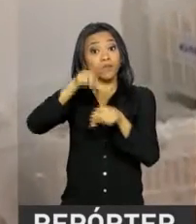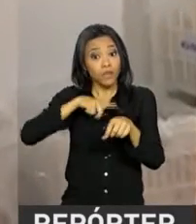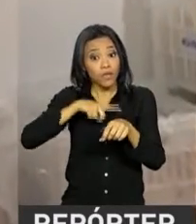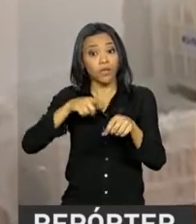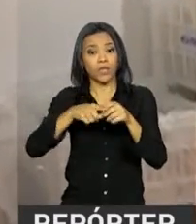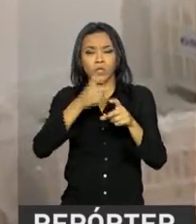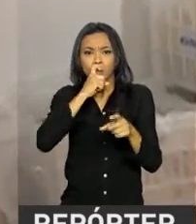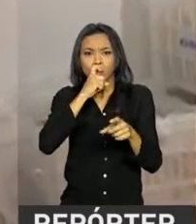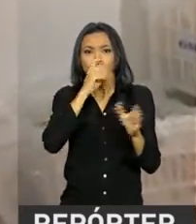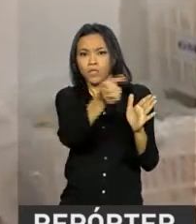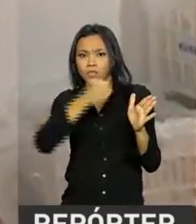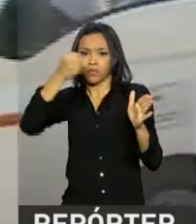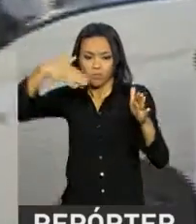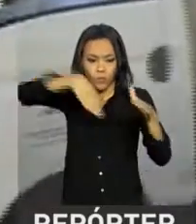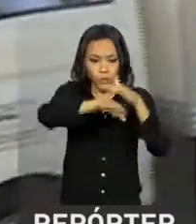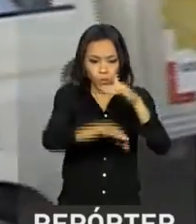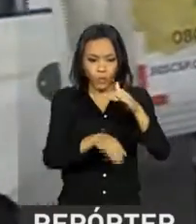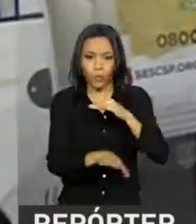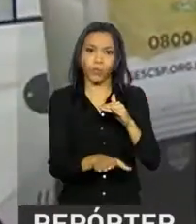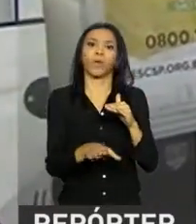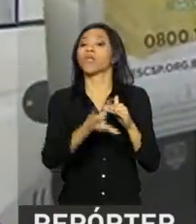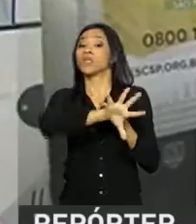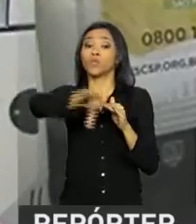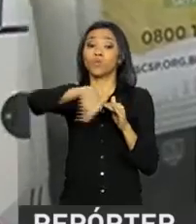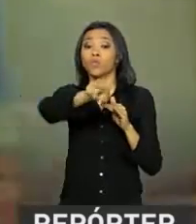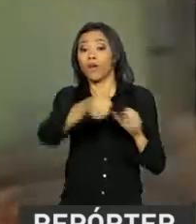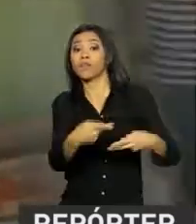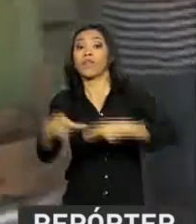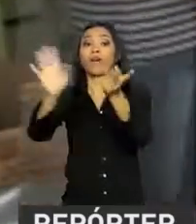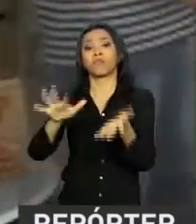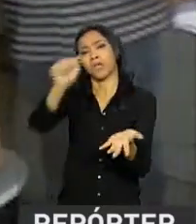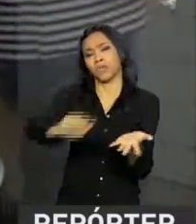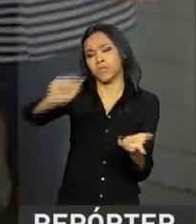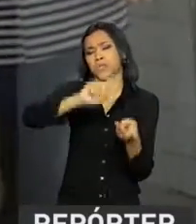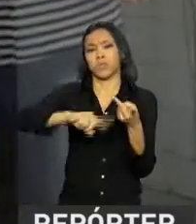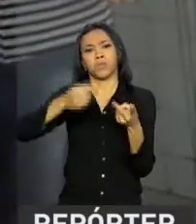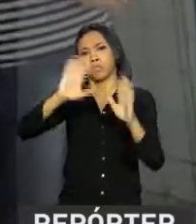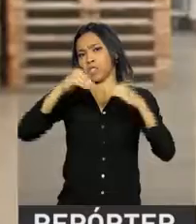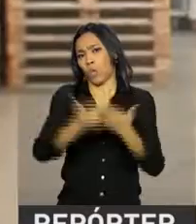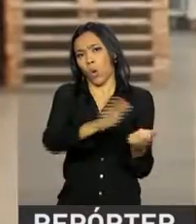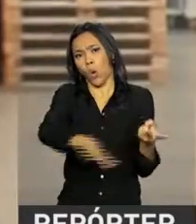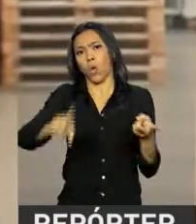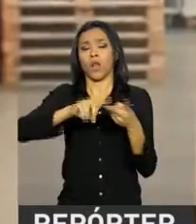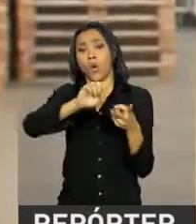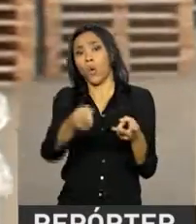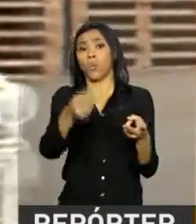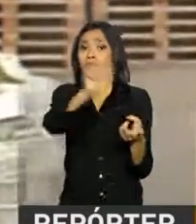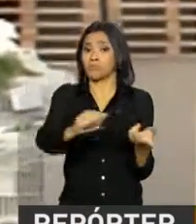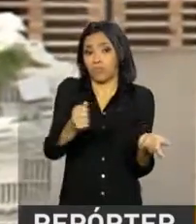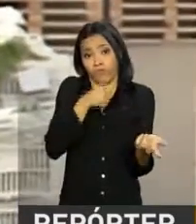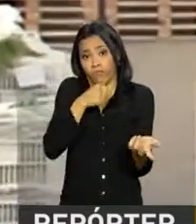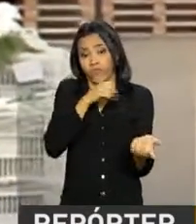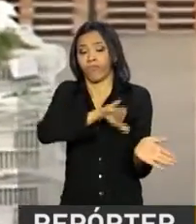garantir que nada vai se perder e tudo vai para instituições sociais como creches e asilos todo dia cerca de